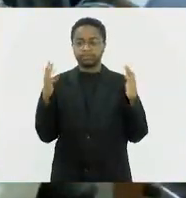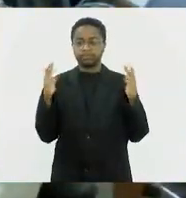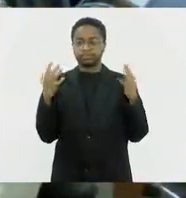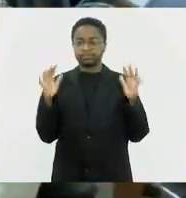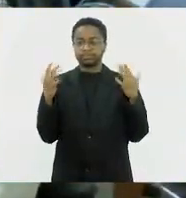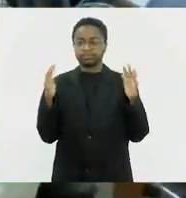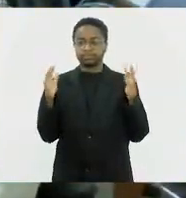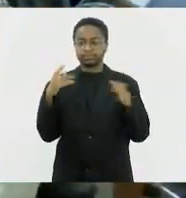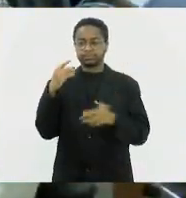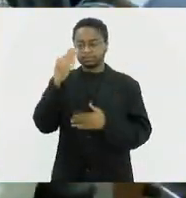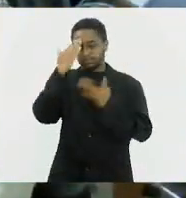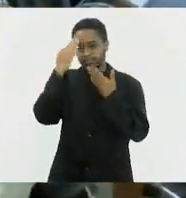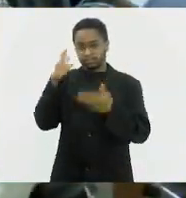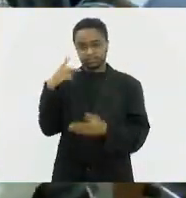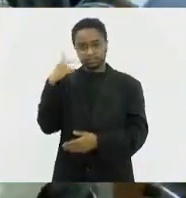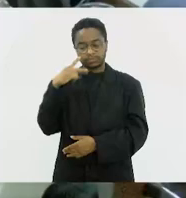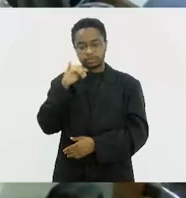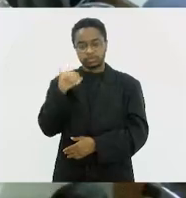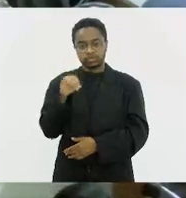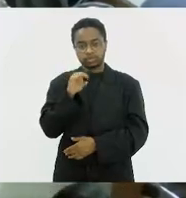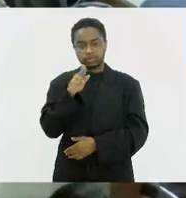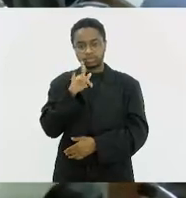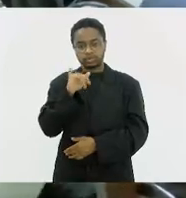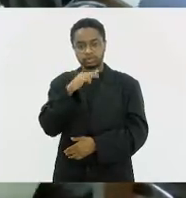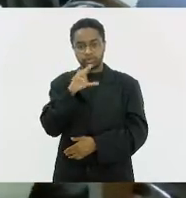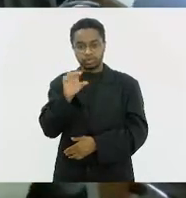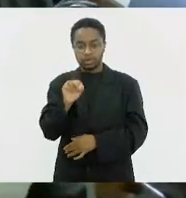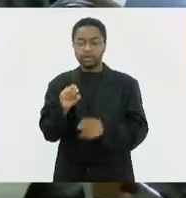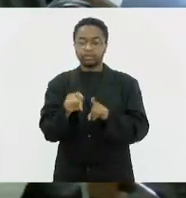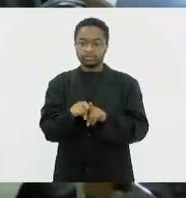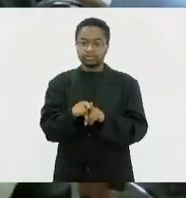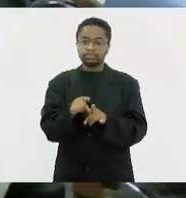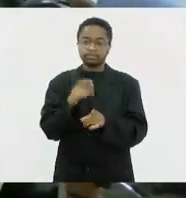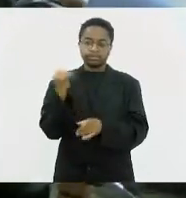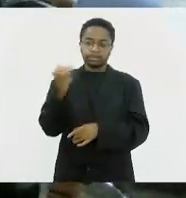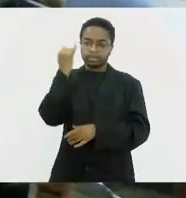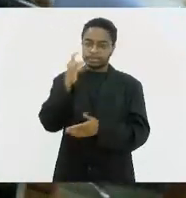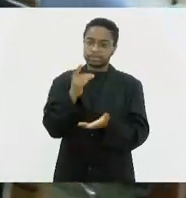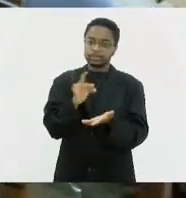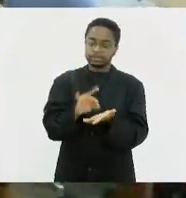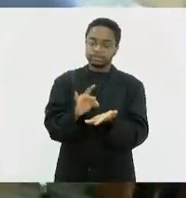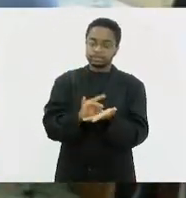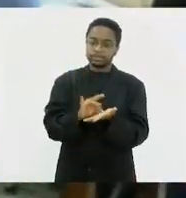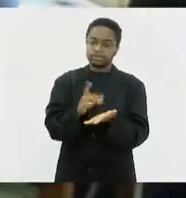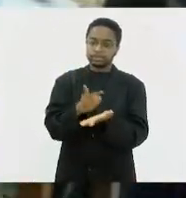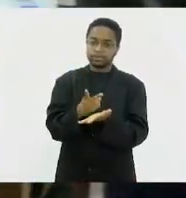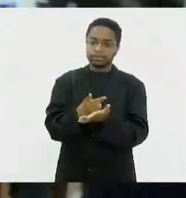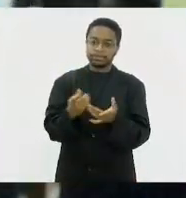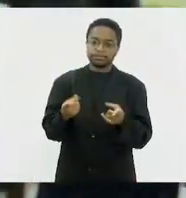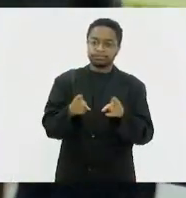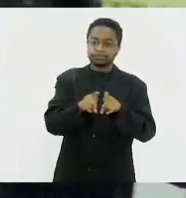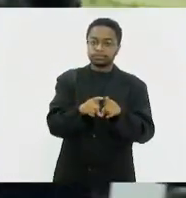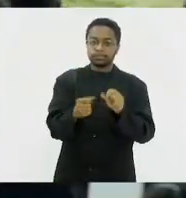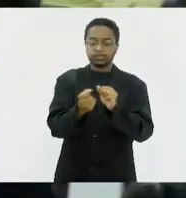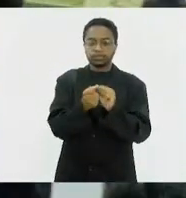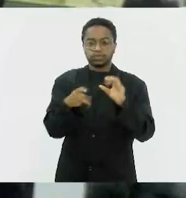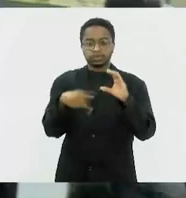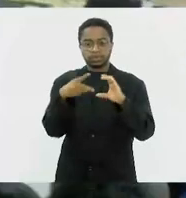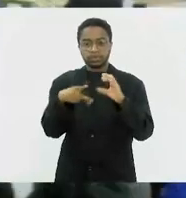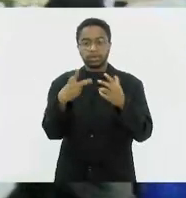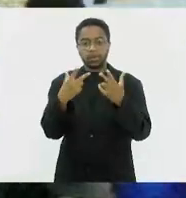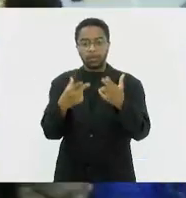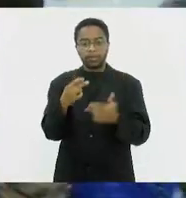Obrigado, vereador Jorginho. Realmente, sempre é importante ter parceria na Câmara de Vereadores, como o prefeito Neto